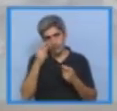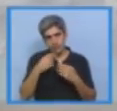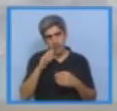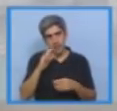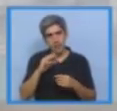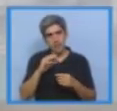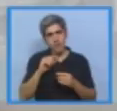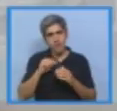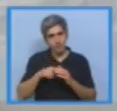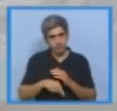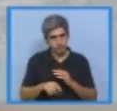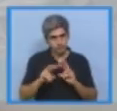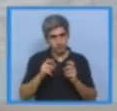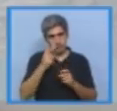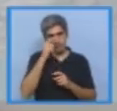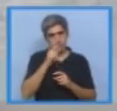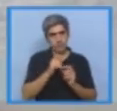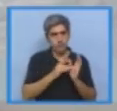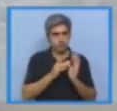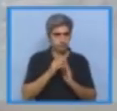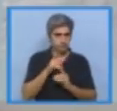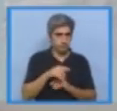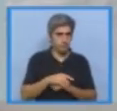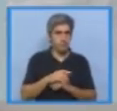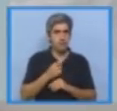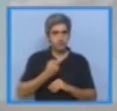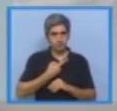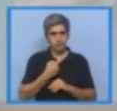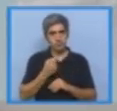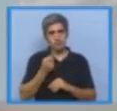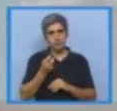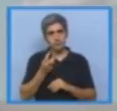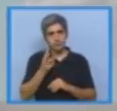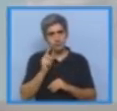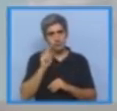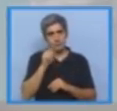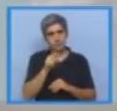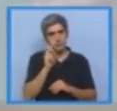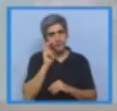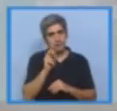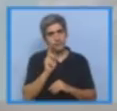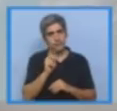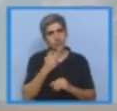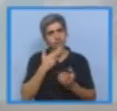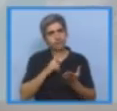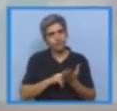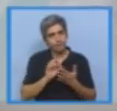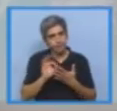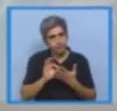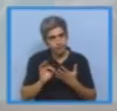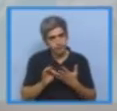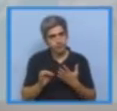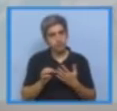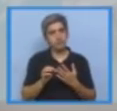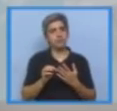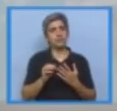mais aprofundada sobre a pessoa de Jesus, como somos obrigados tantas vezes a ir àquilo que é concreto, não é? Então,